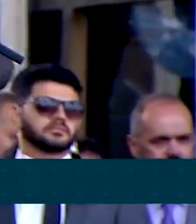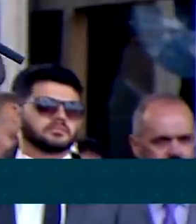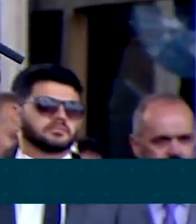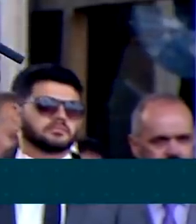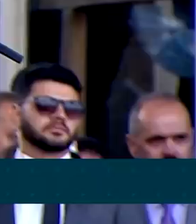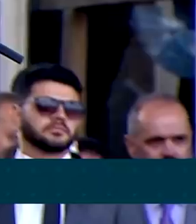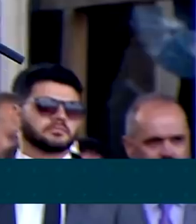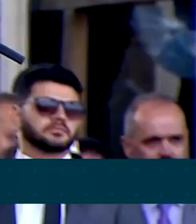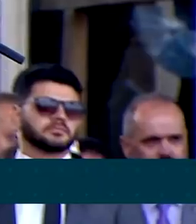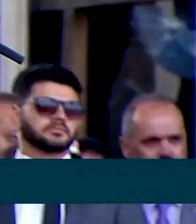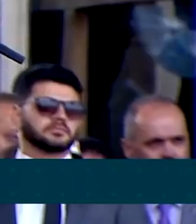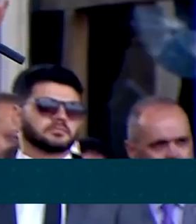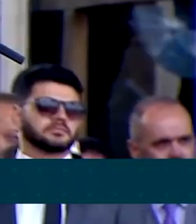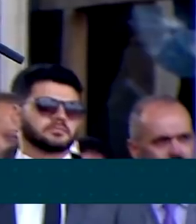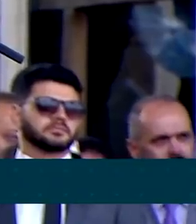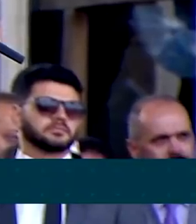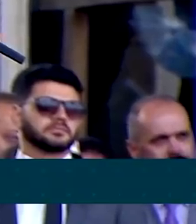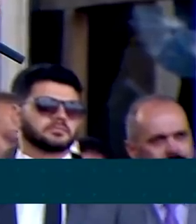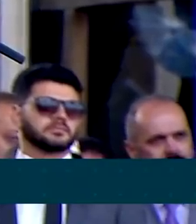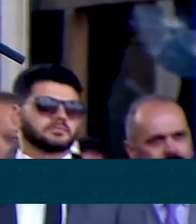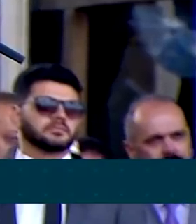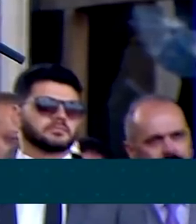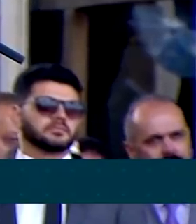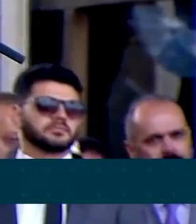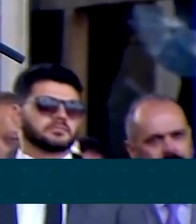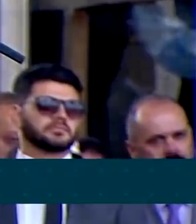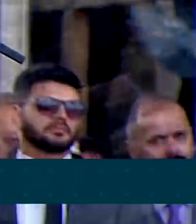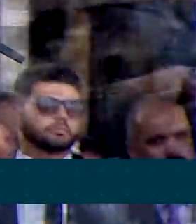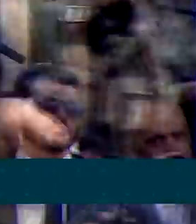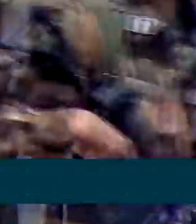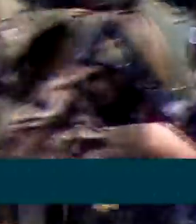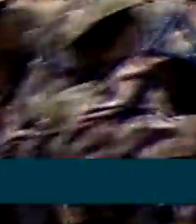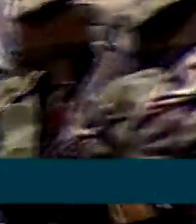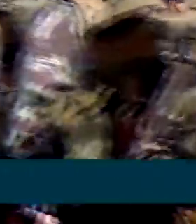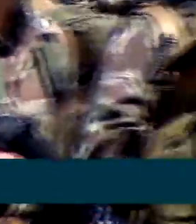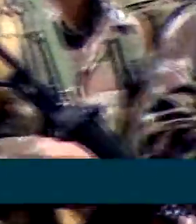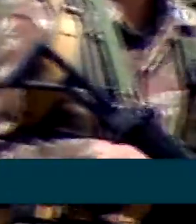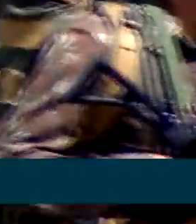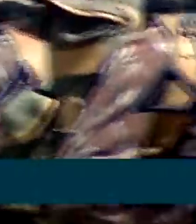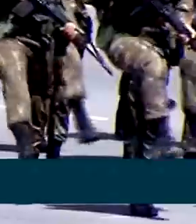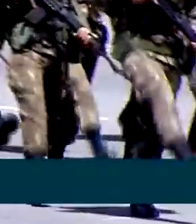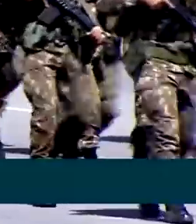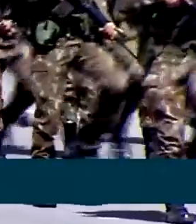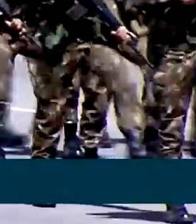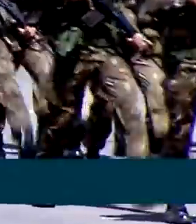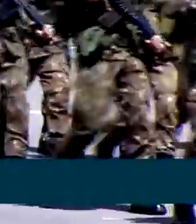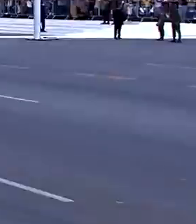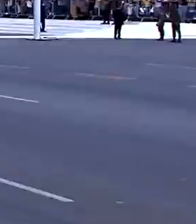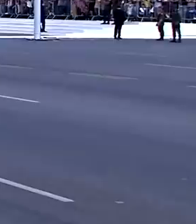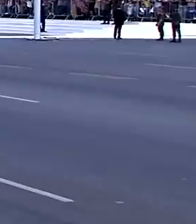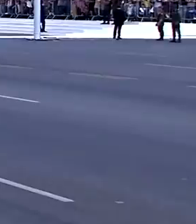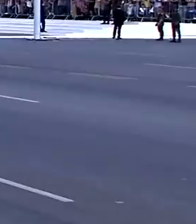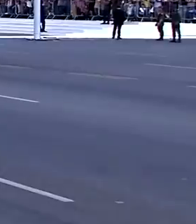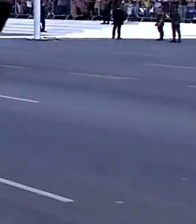as Forças Armadas, o nosso Exército, sempre esteve presente.